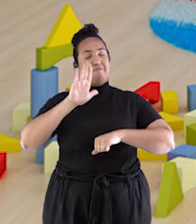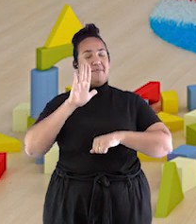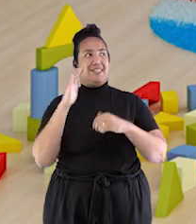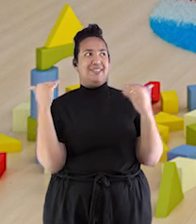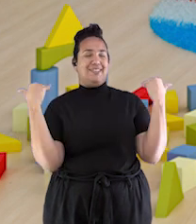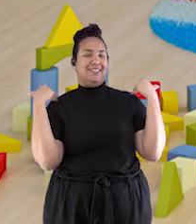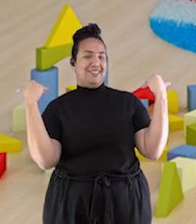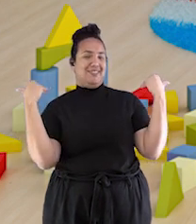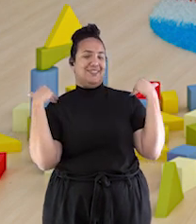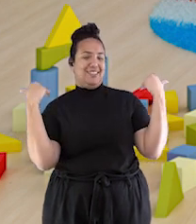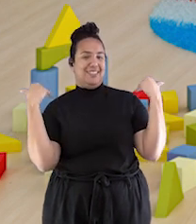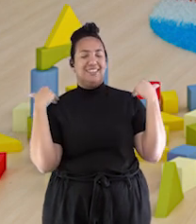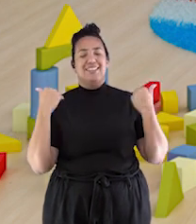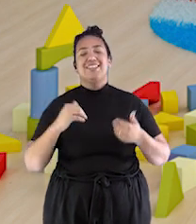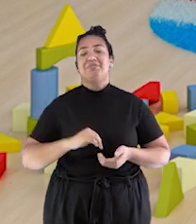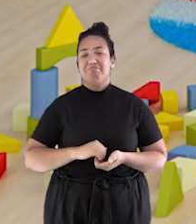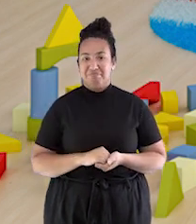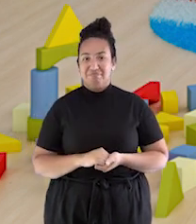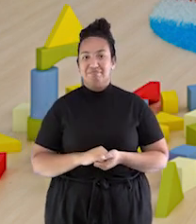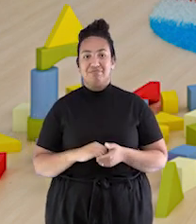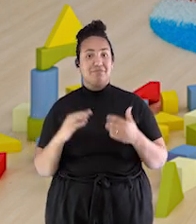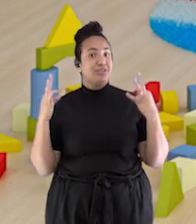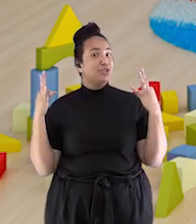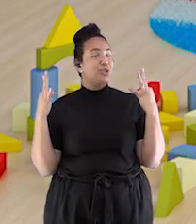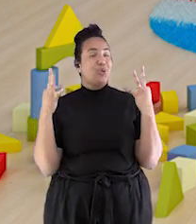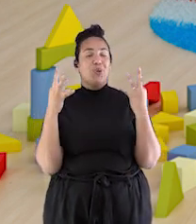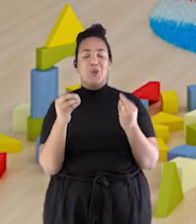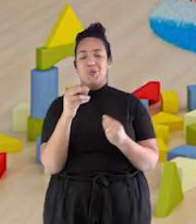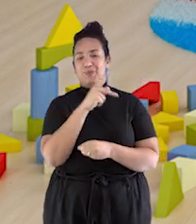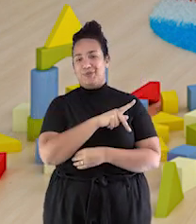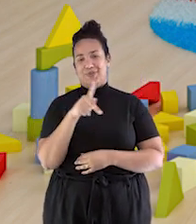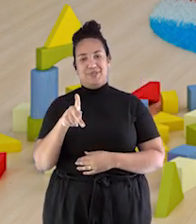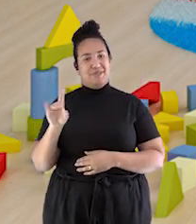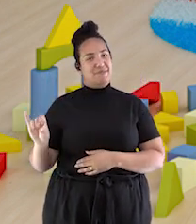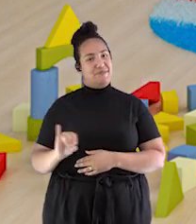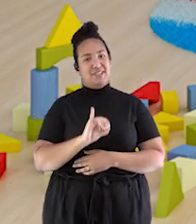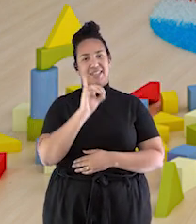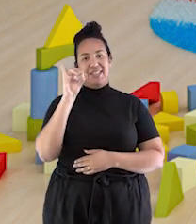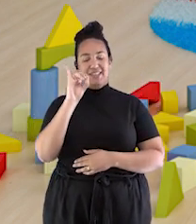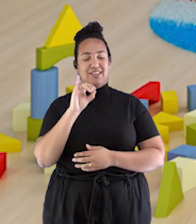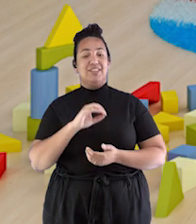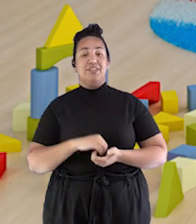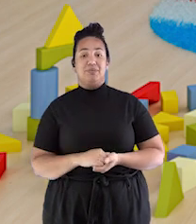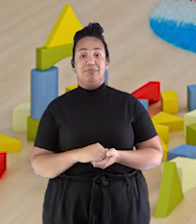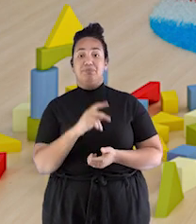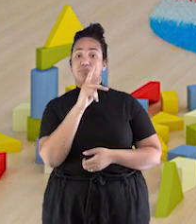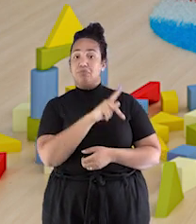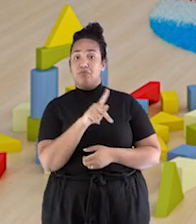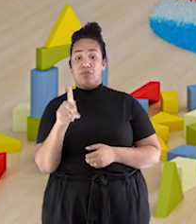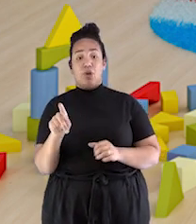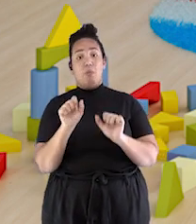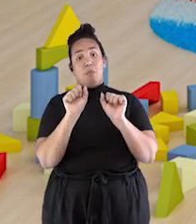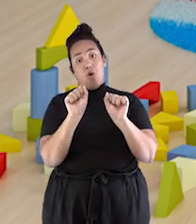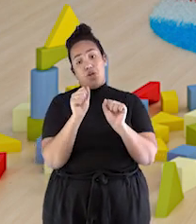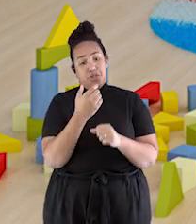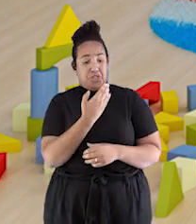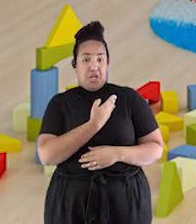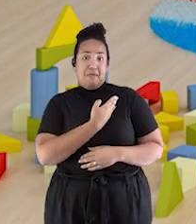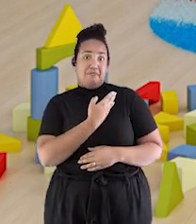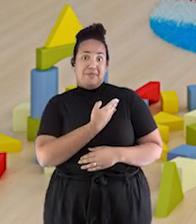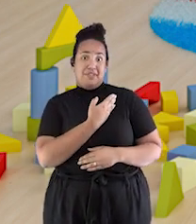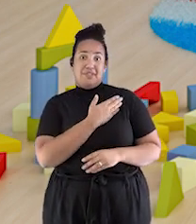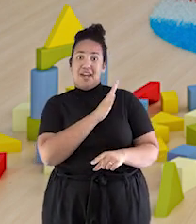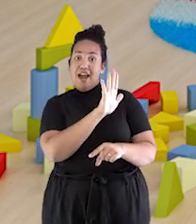educação física. Todos foram importantes. Um professor pode ser um amigo, pode te